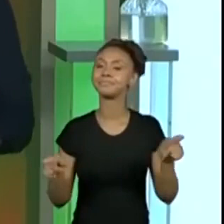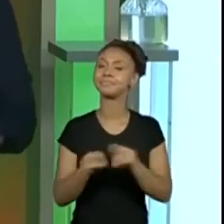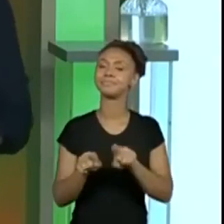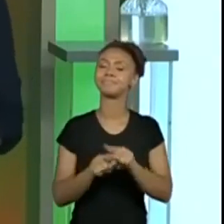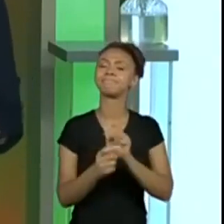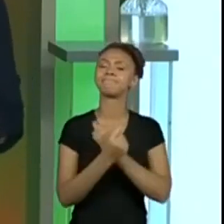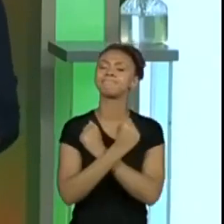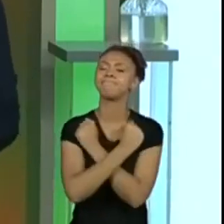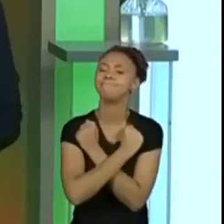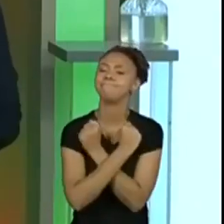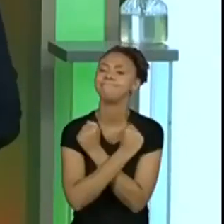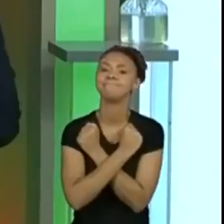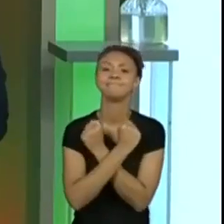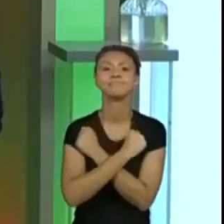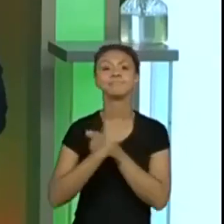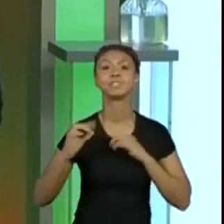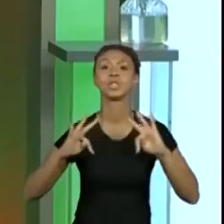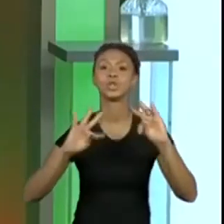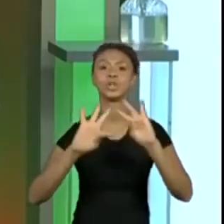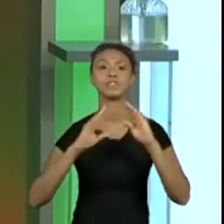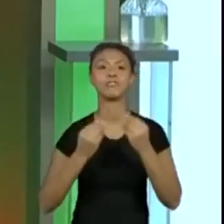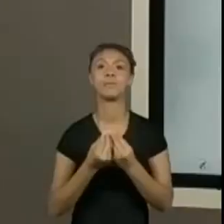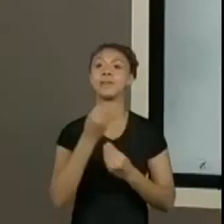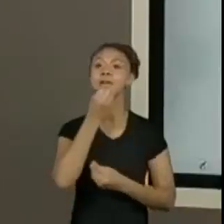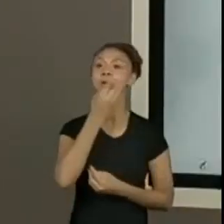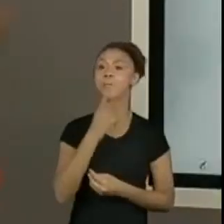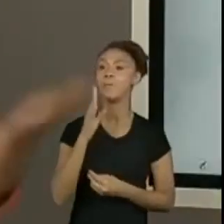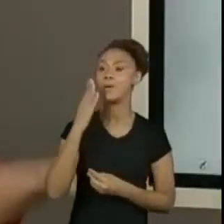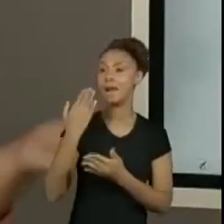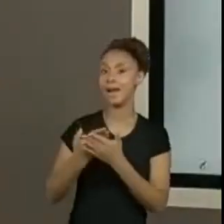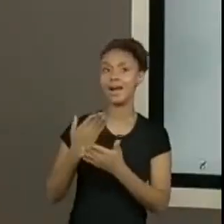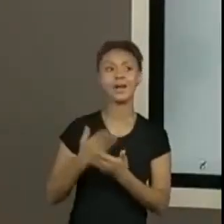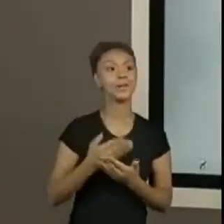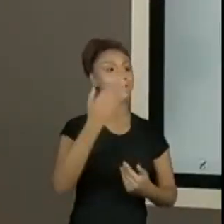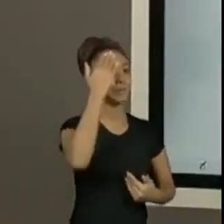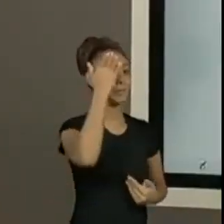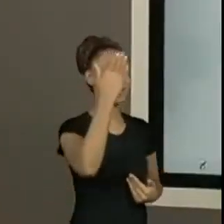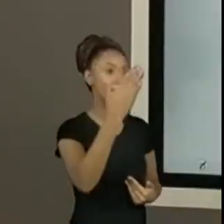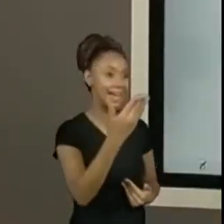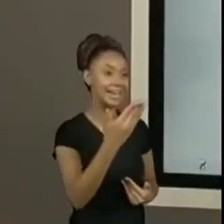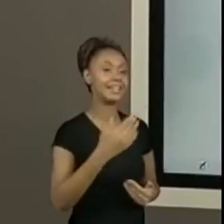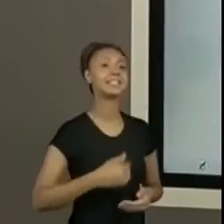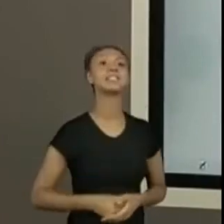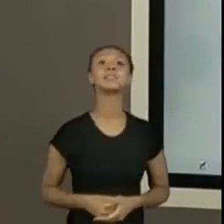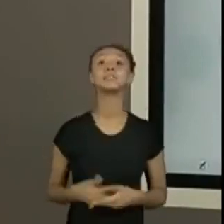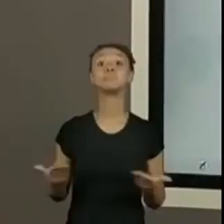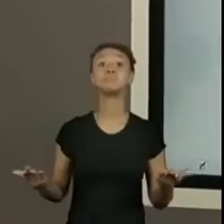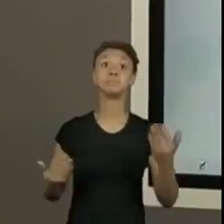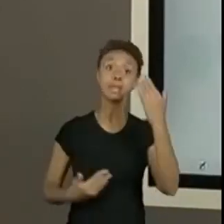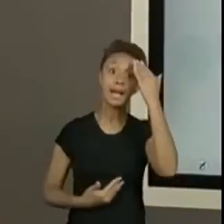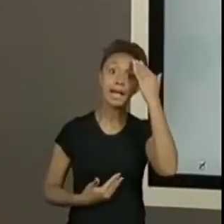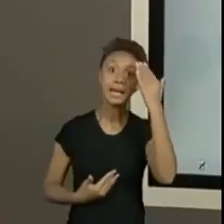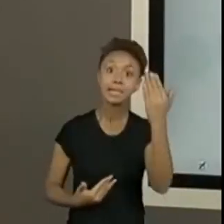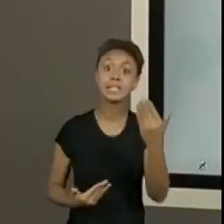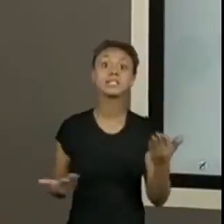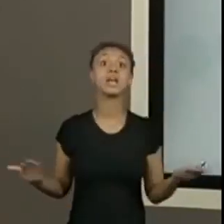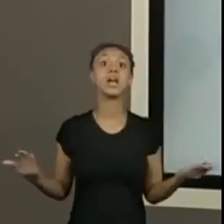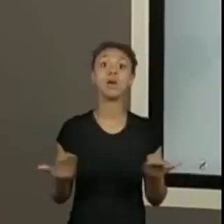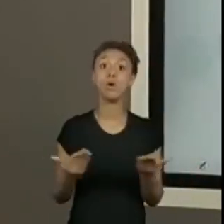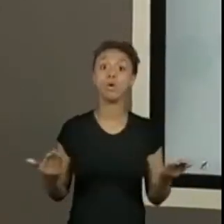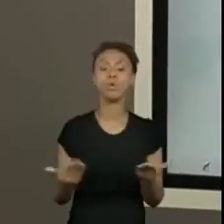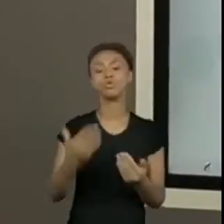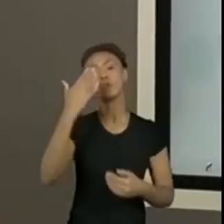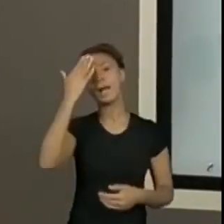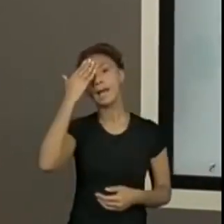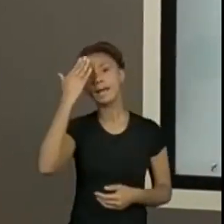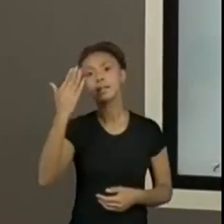abraço carinhoso a todos os responsáveis. Boa aula, professora Viviane. Boa aula, obrigada, professora Kelly. Então, quero agradecer, começar o dia